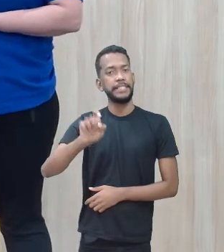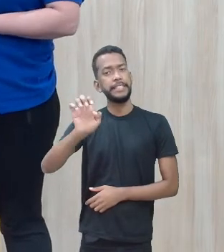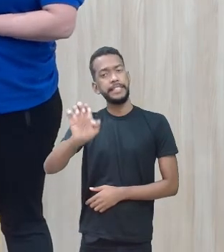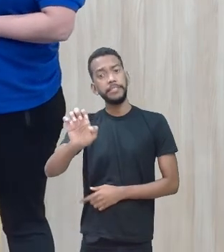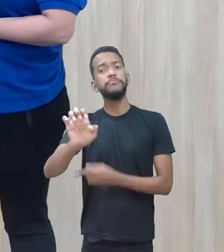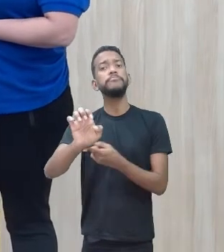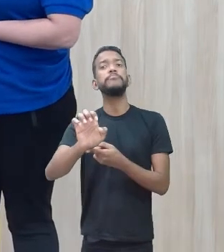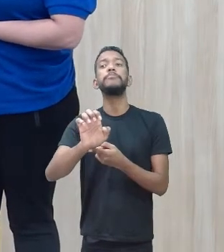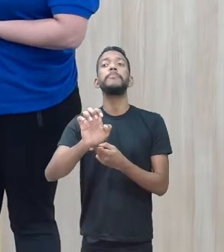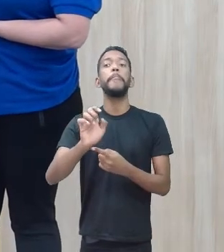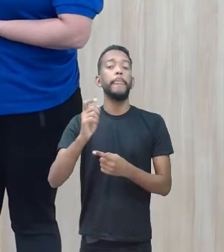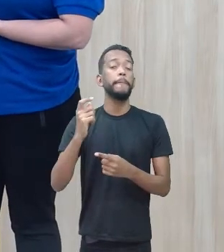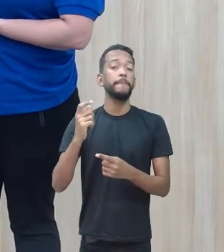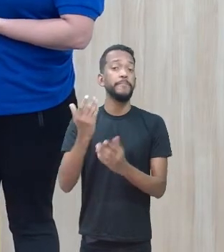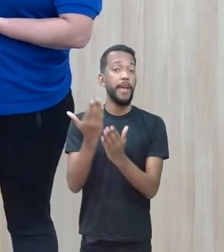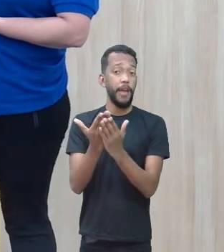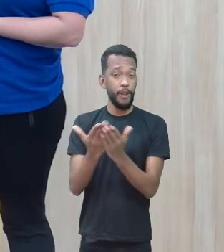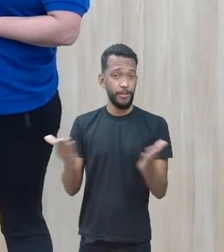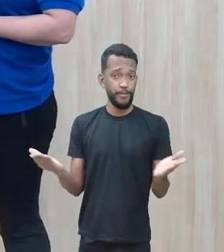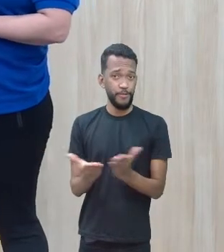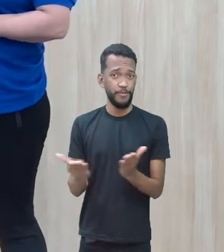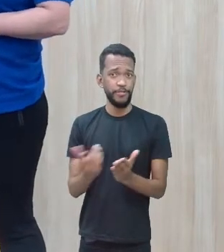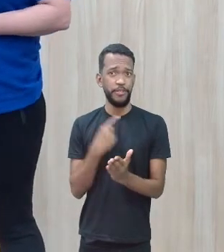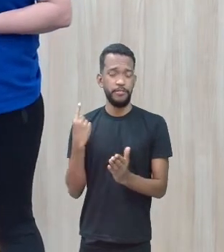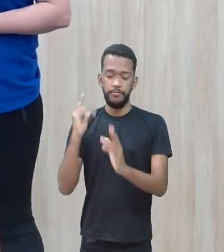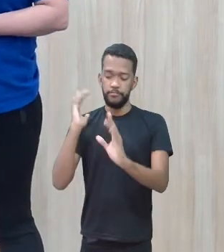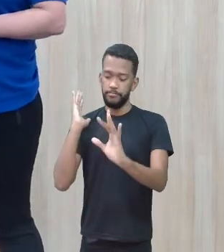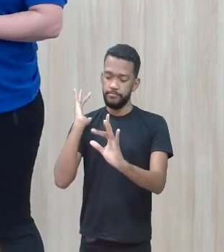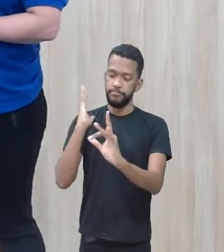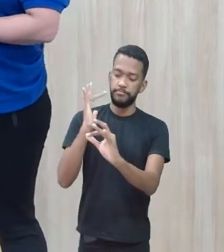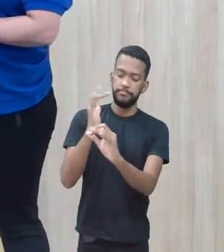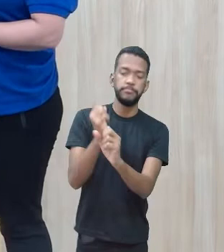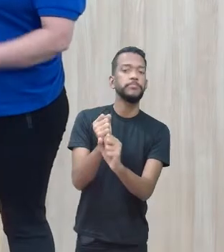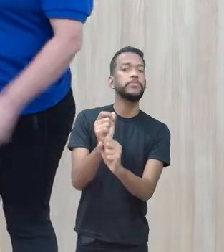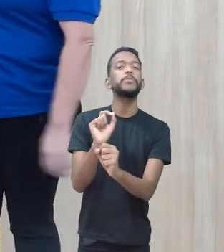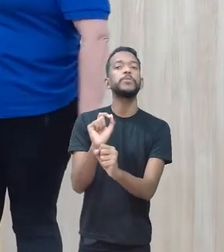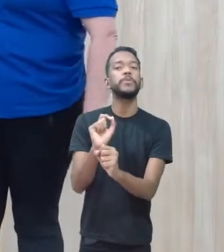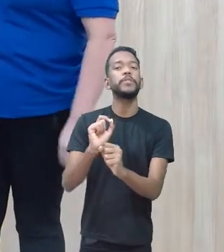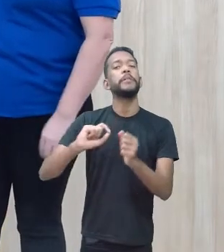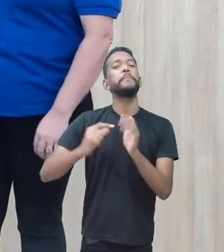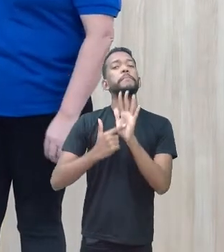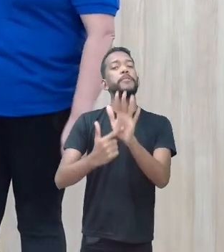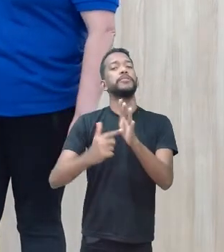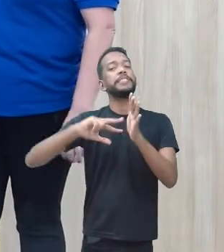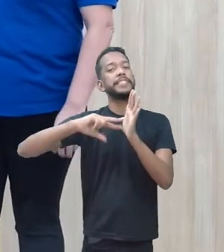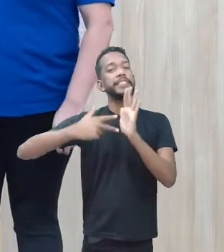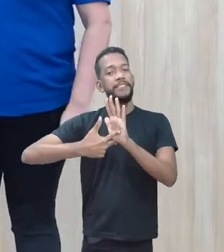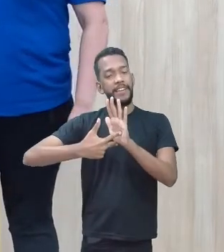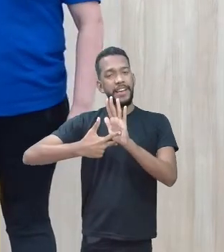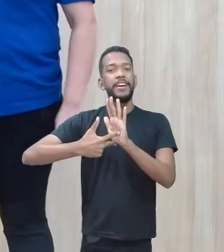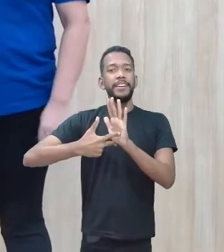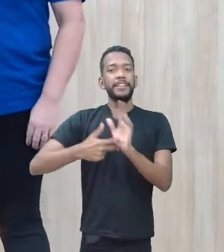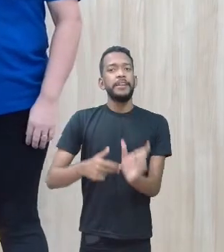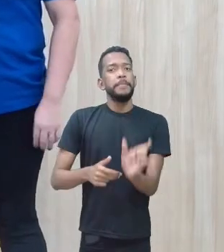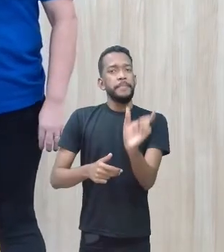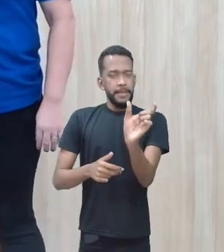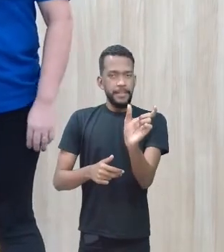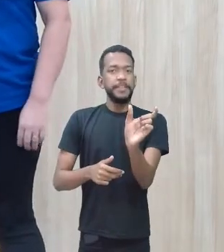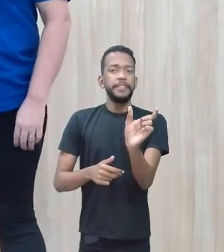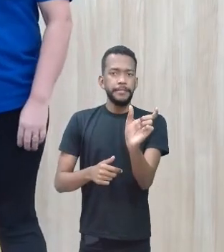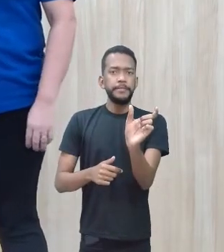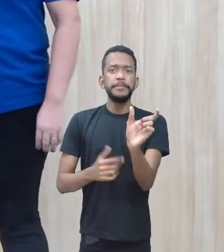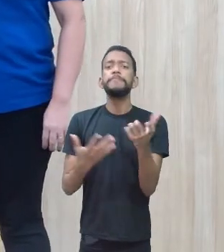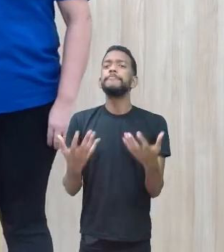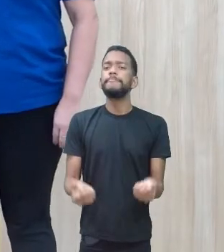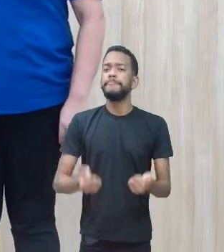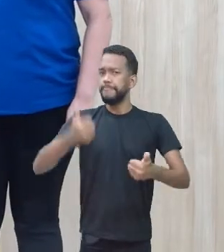para vocês o significado desta palavra. Então, vamos fazer essa revisão ou apresentação.